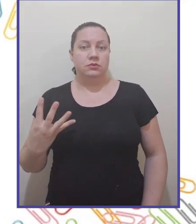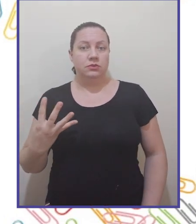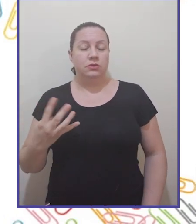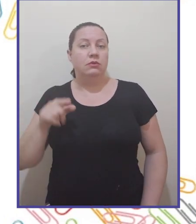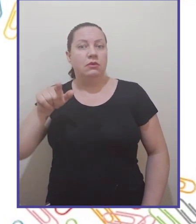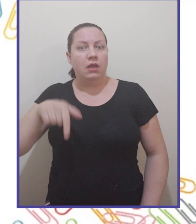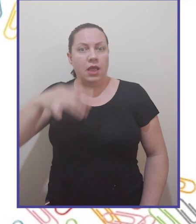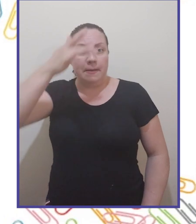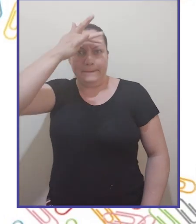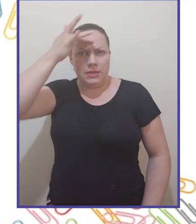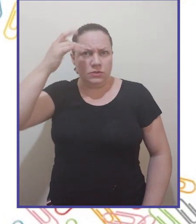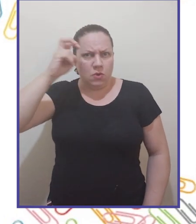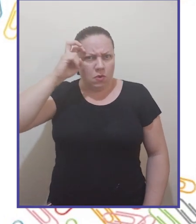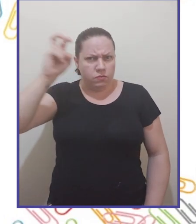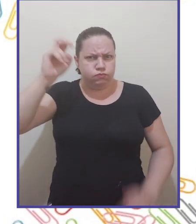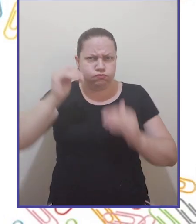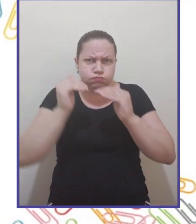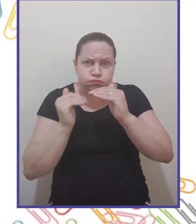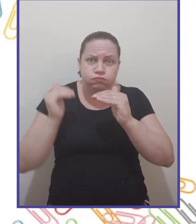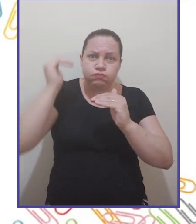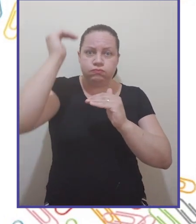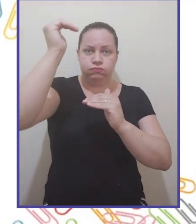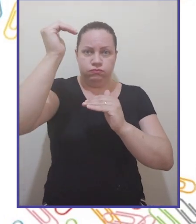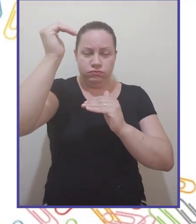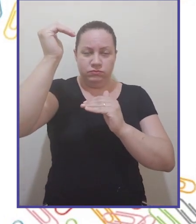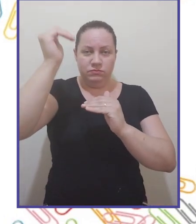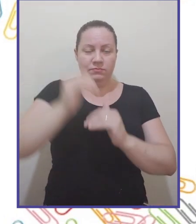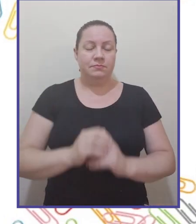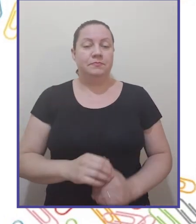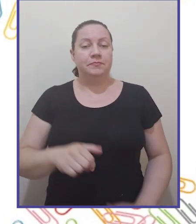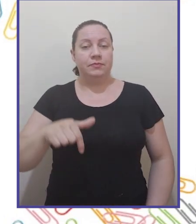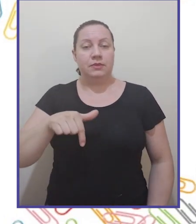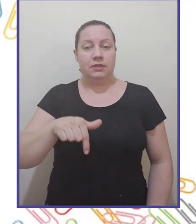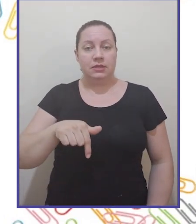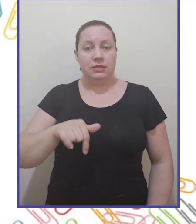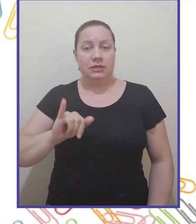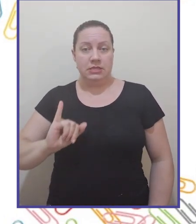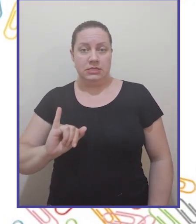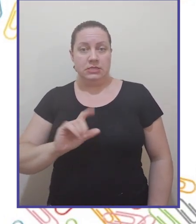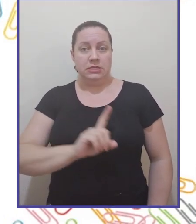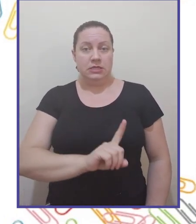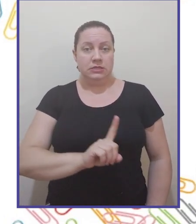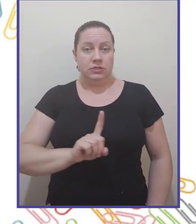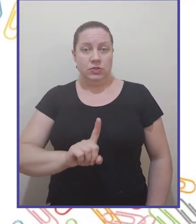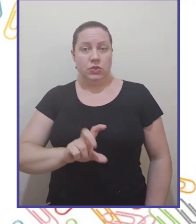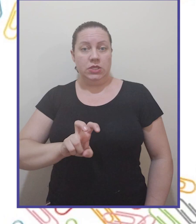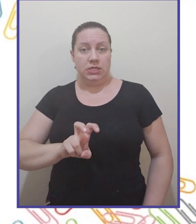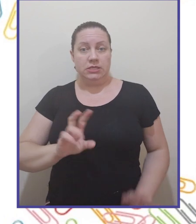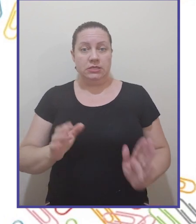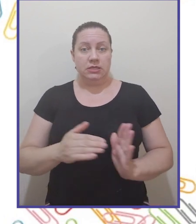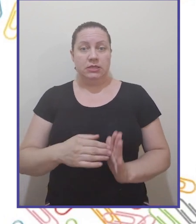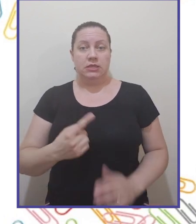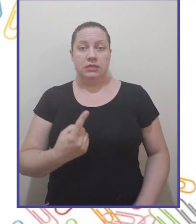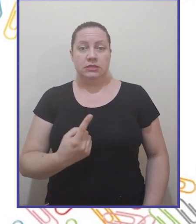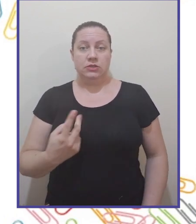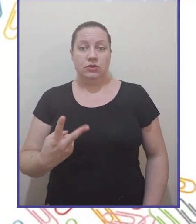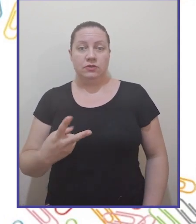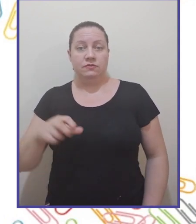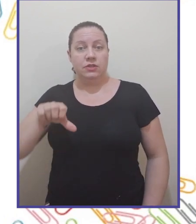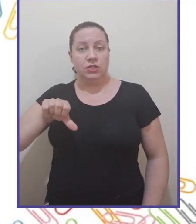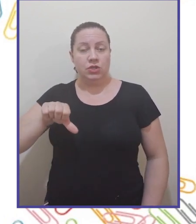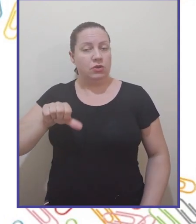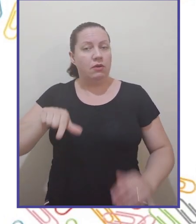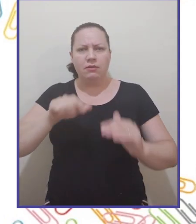considerados pessoas com média alta. Um QI de 115 a 129 são